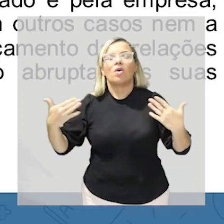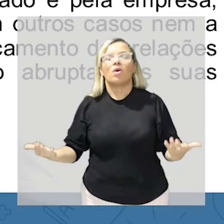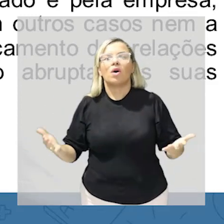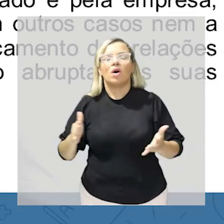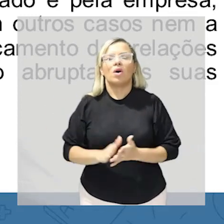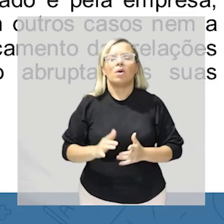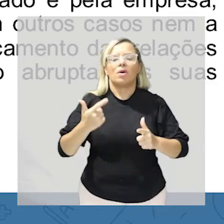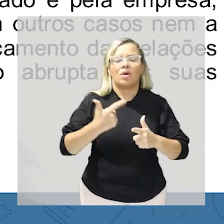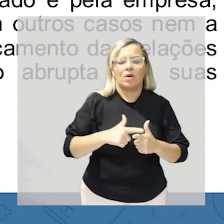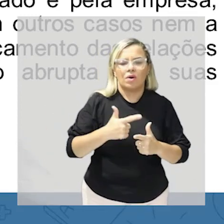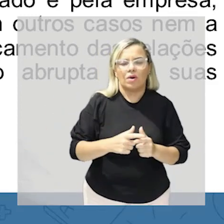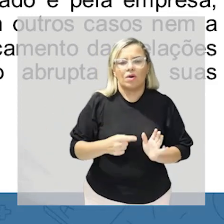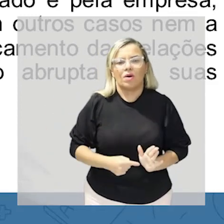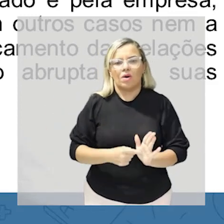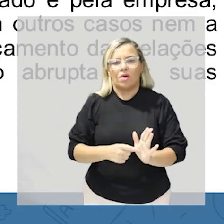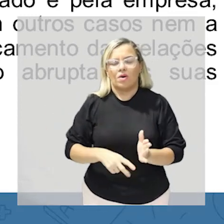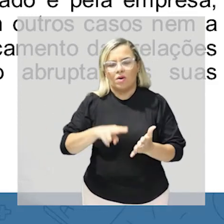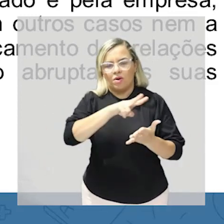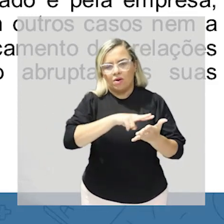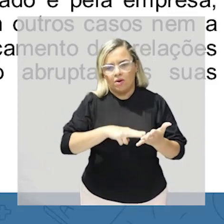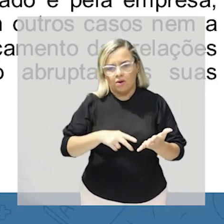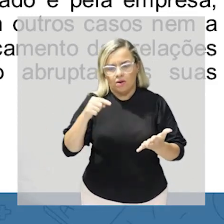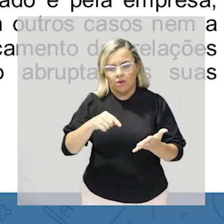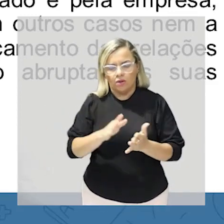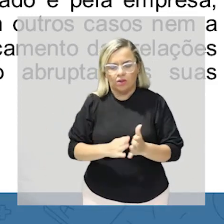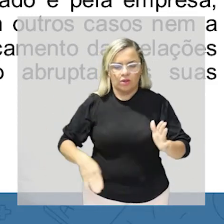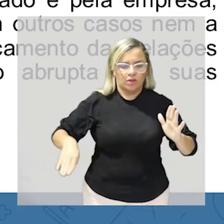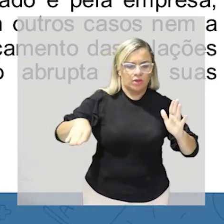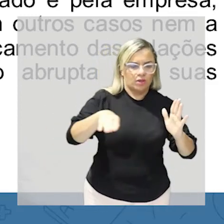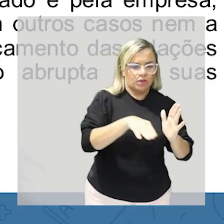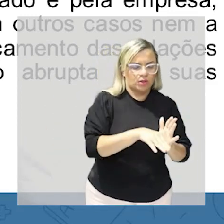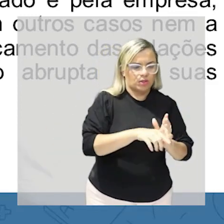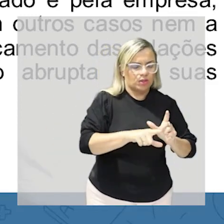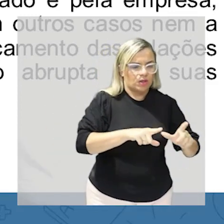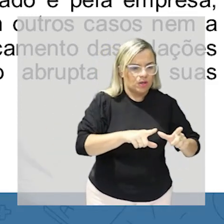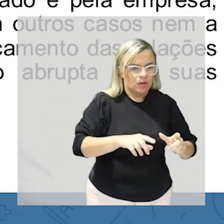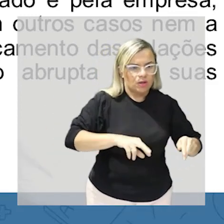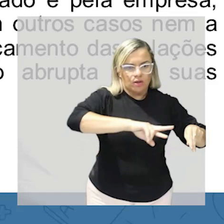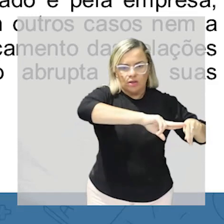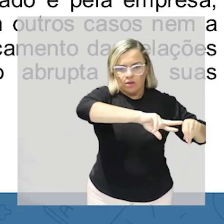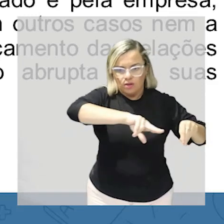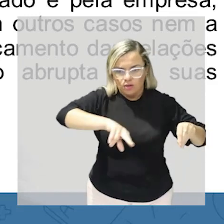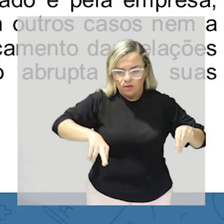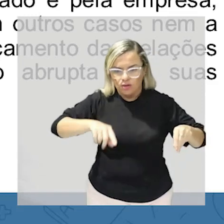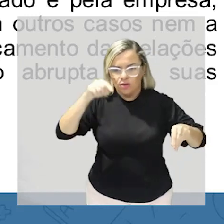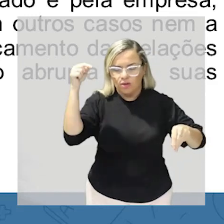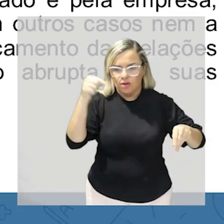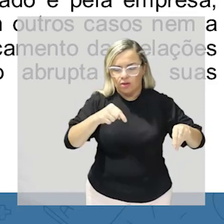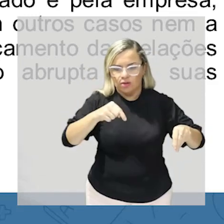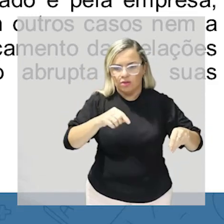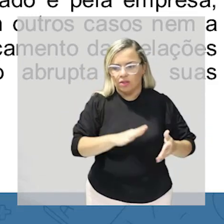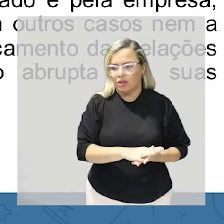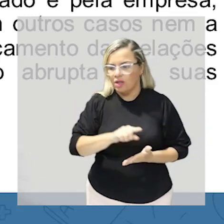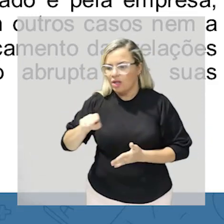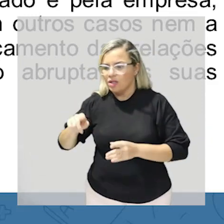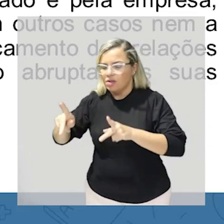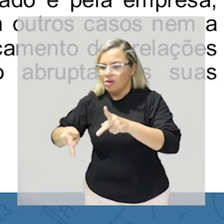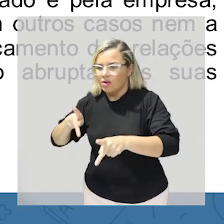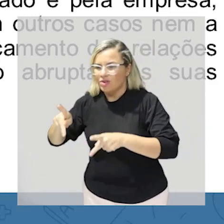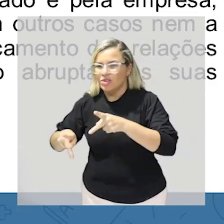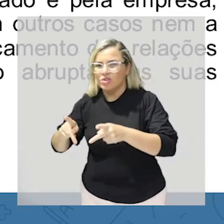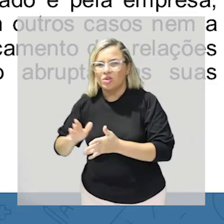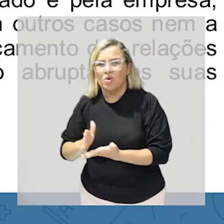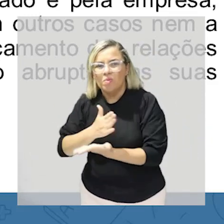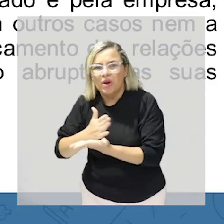atividade mineradora chega nessas localidades, essas populações começam a ter problemas. Aí ele continua. Nem sempre